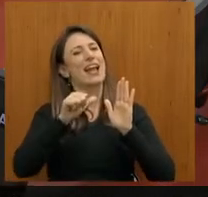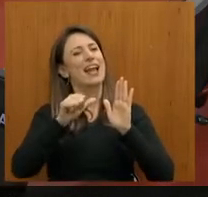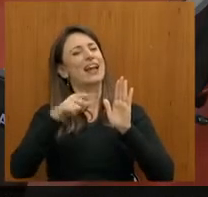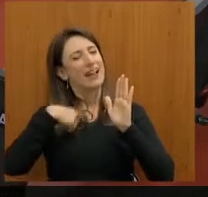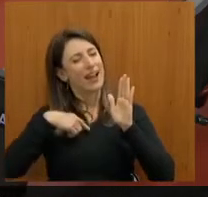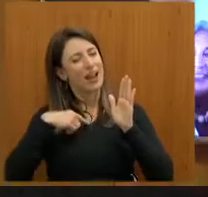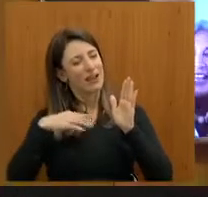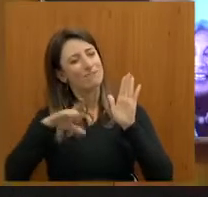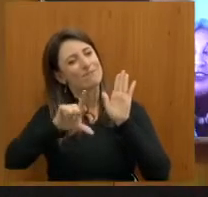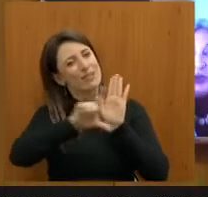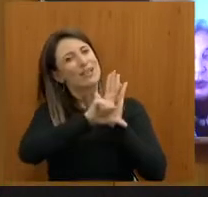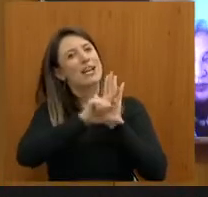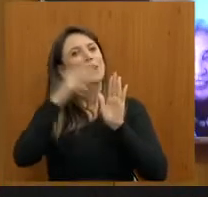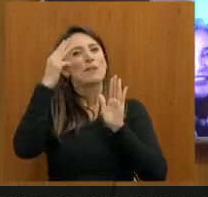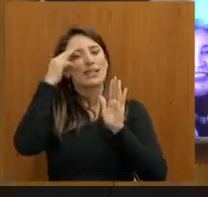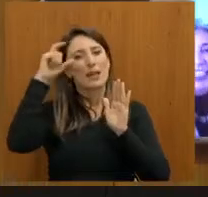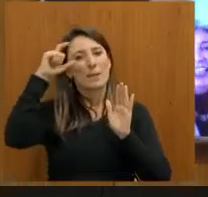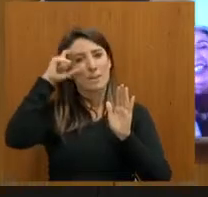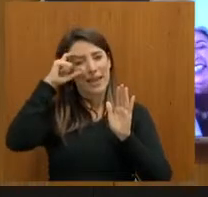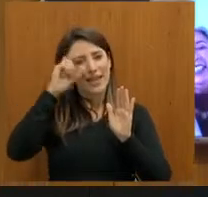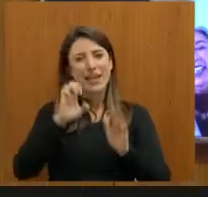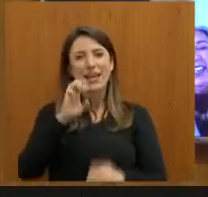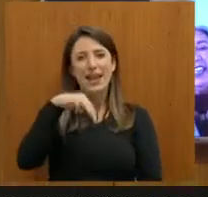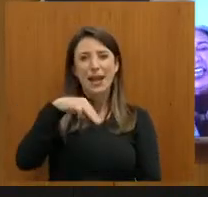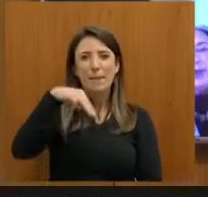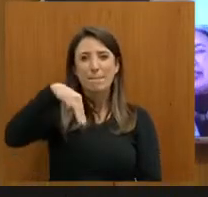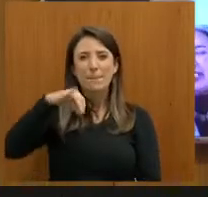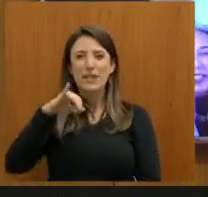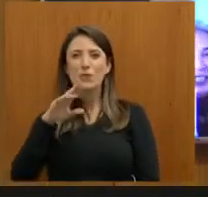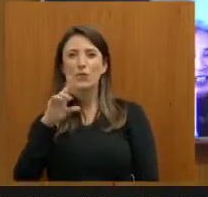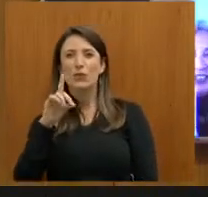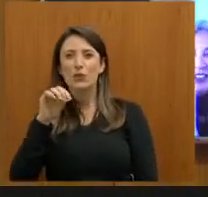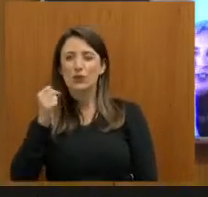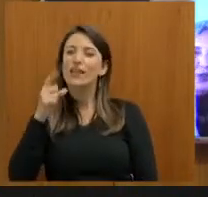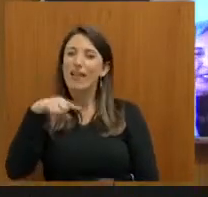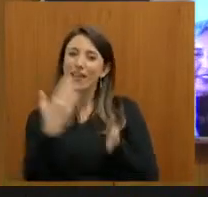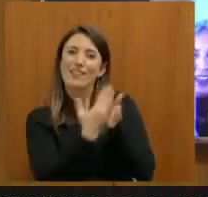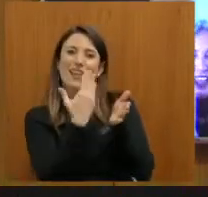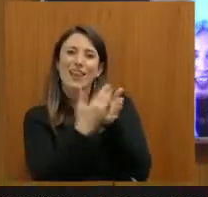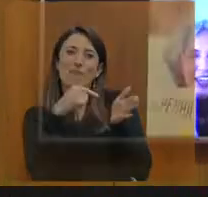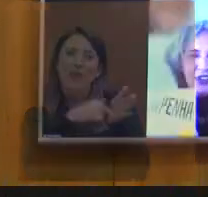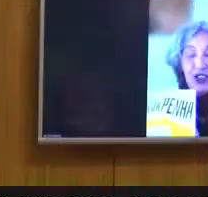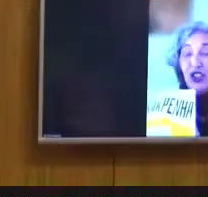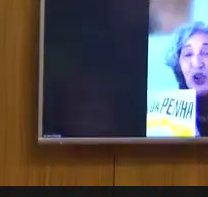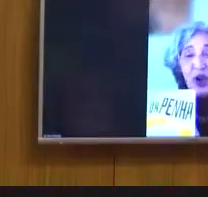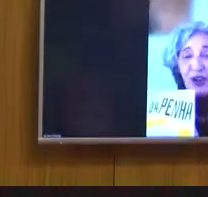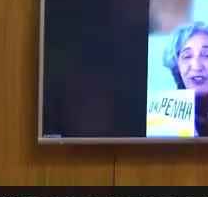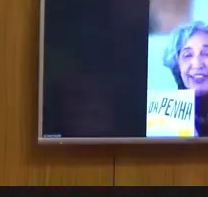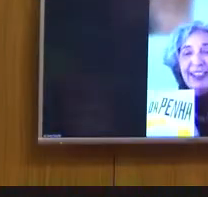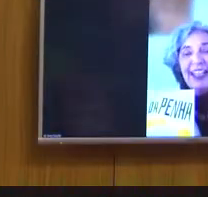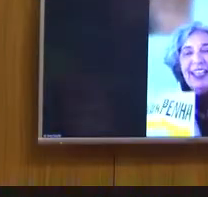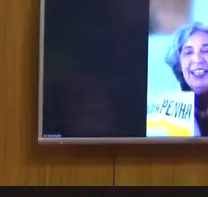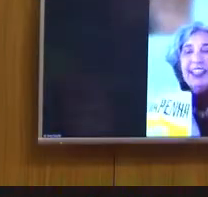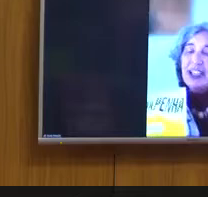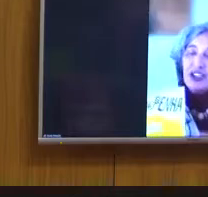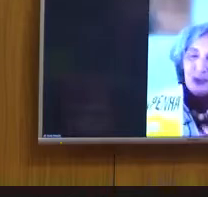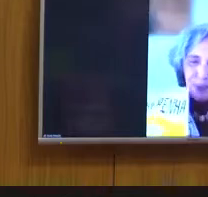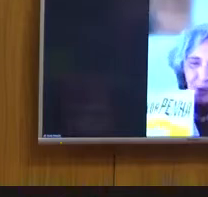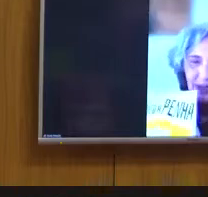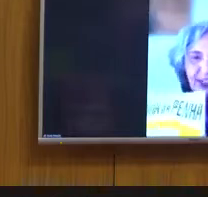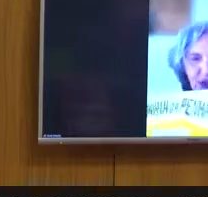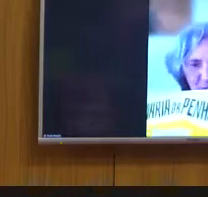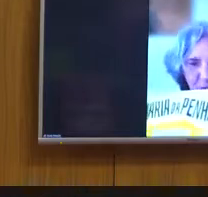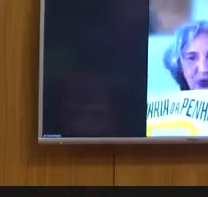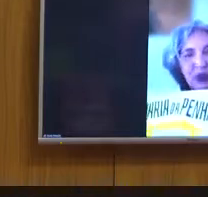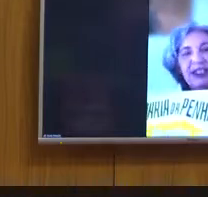objetivo facilitar a leitura né desta lei para crianças adolescentes jovens e